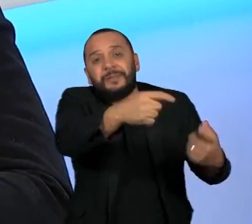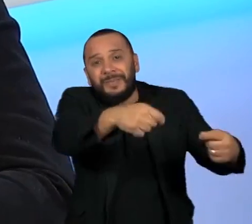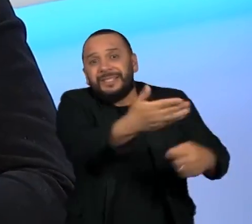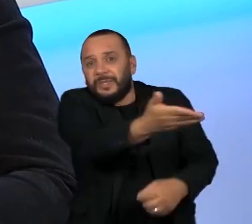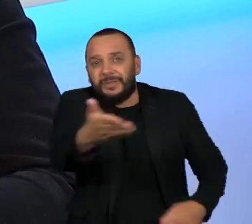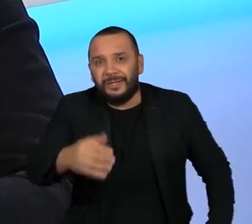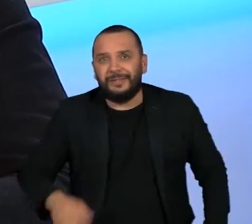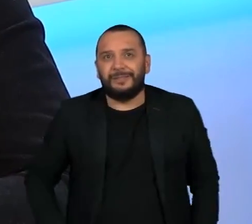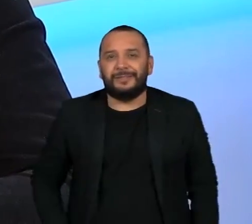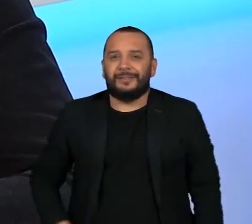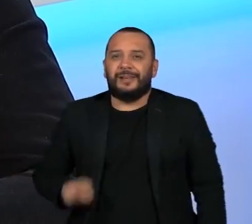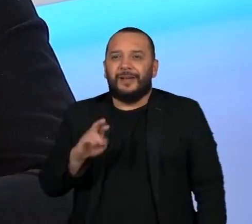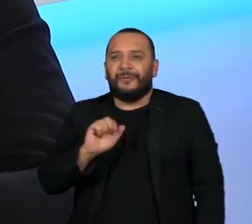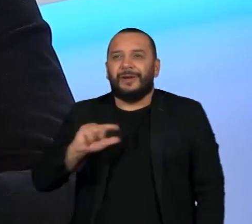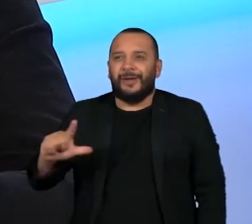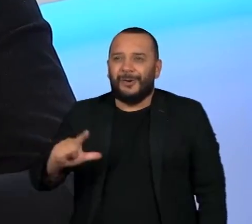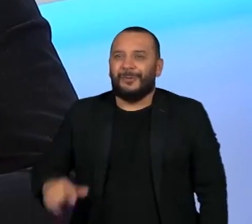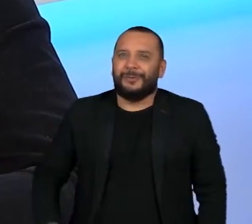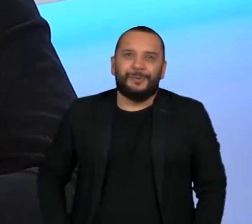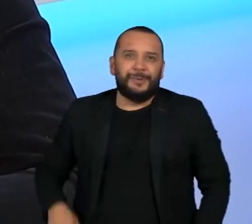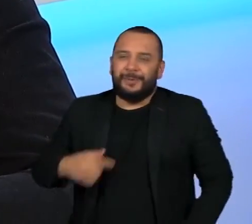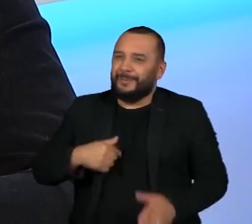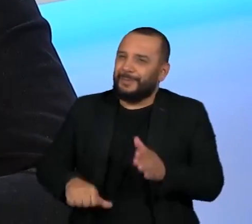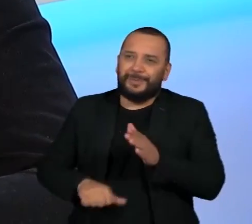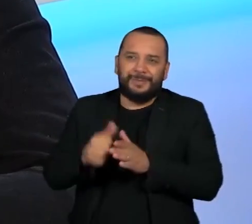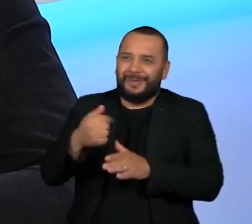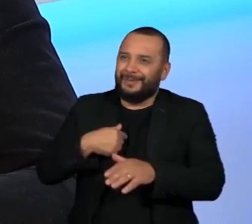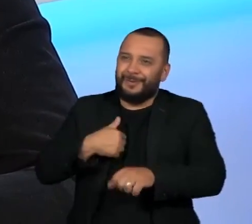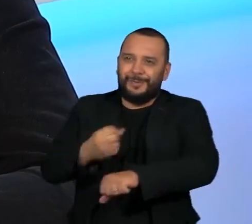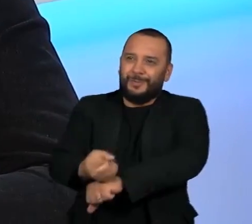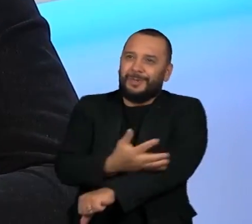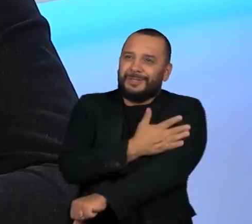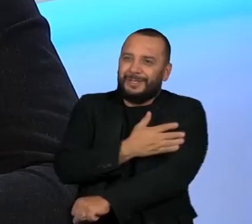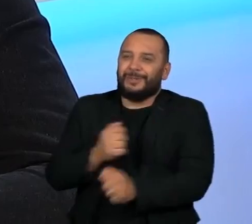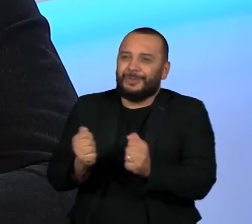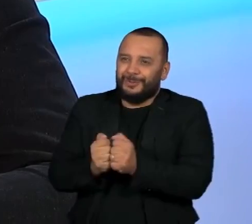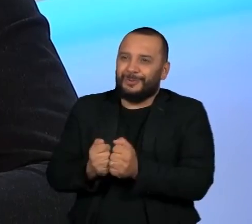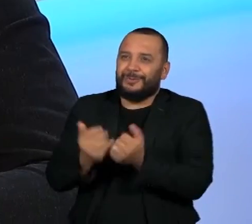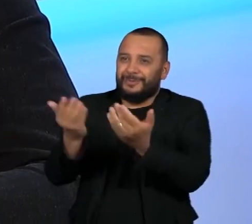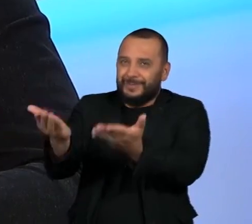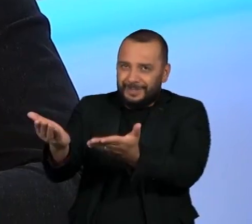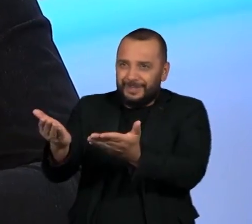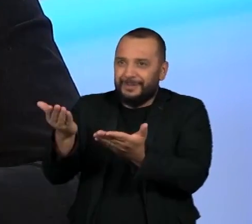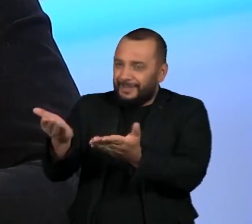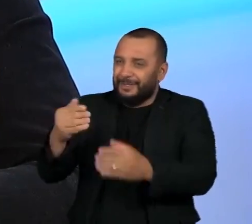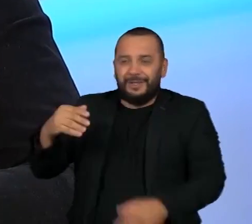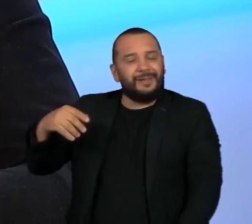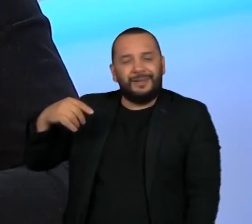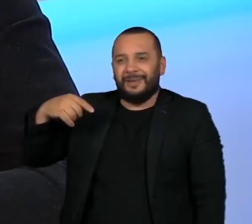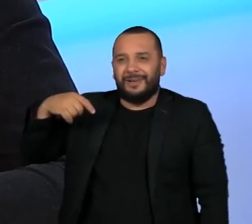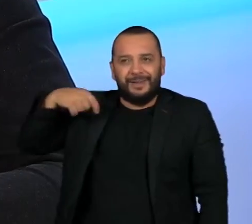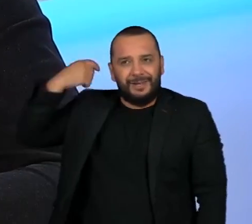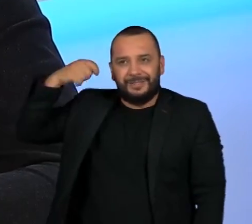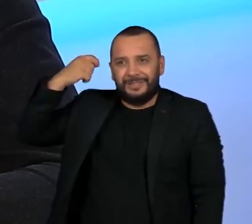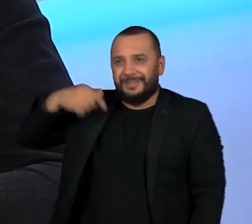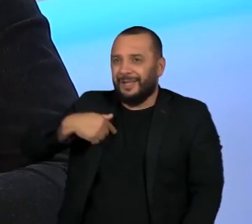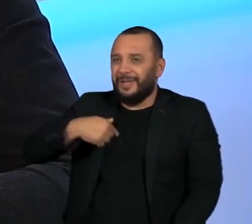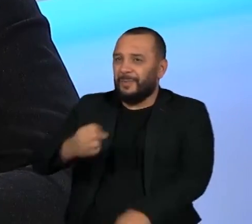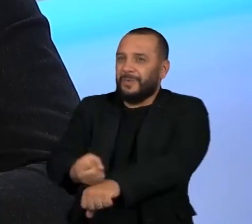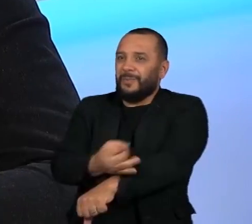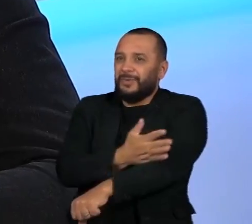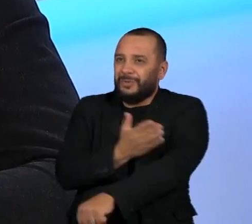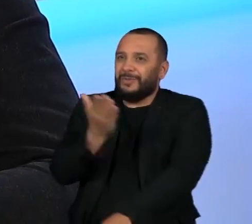Carlos Alberto em primeiro lugar é uma emoção muito grande está com você você é um artista sempre me emociona porque